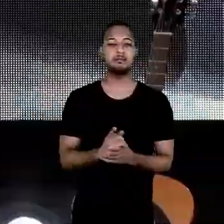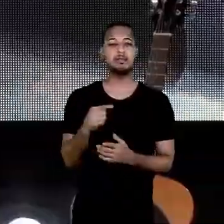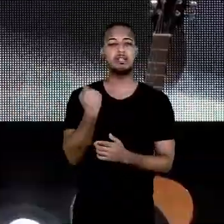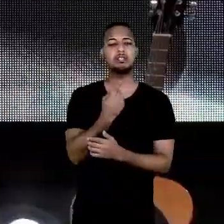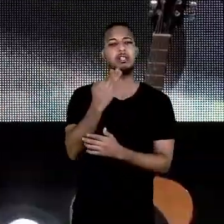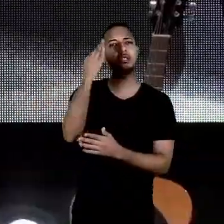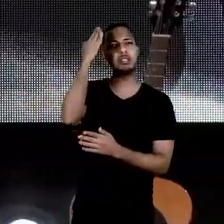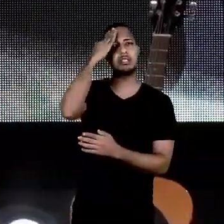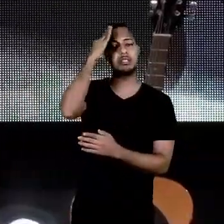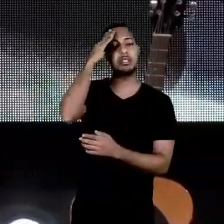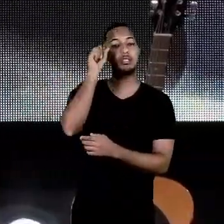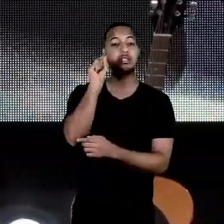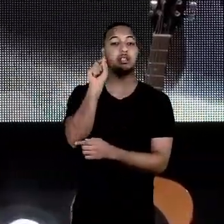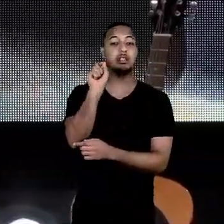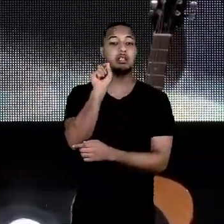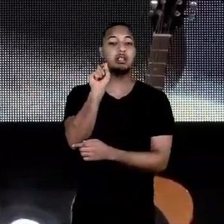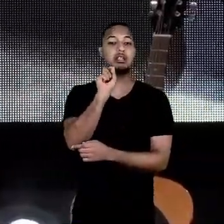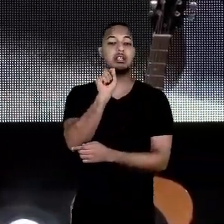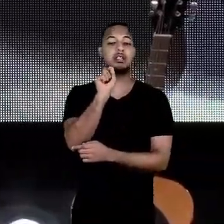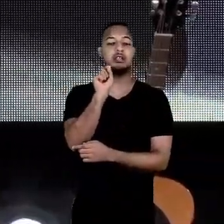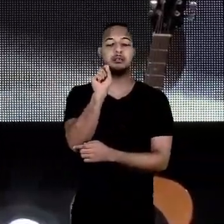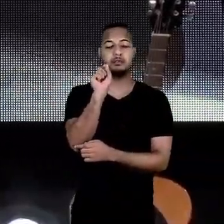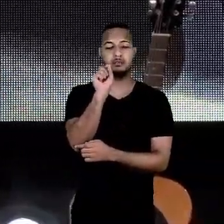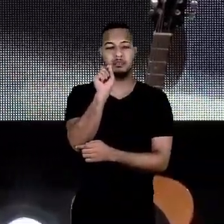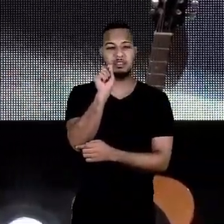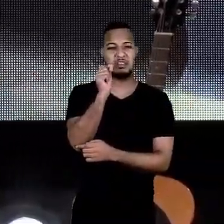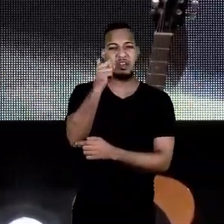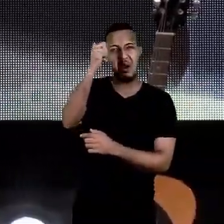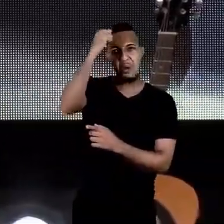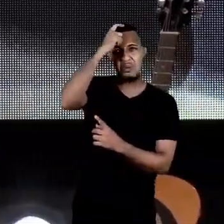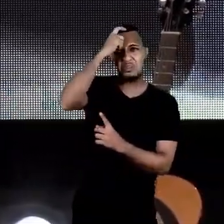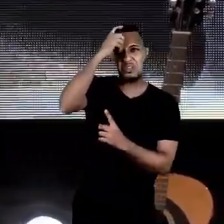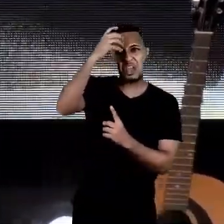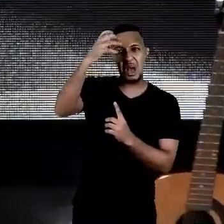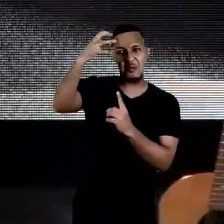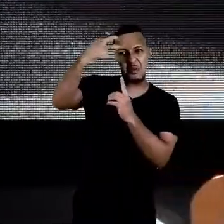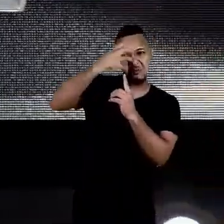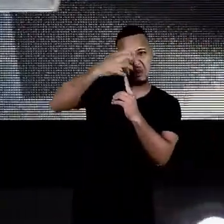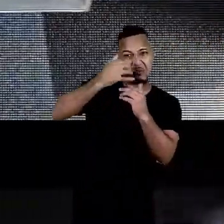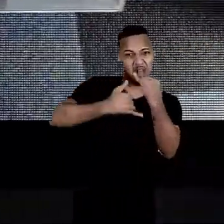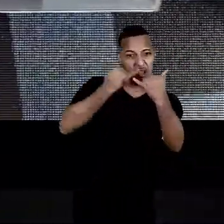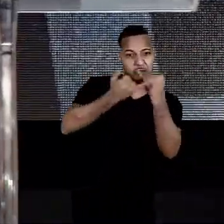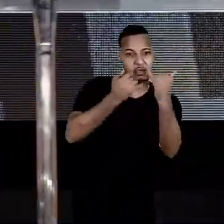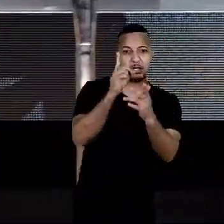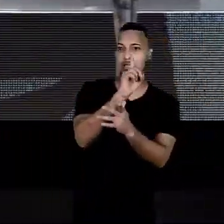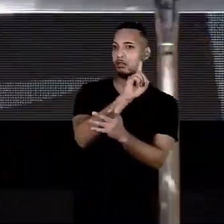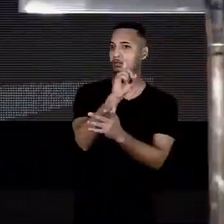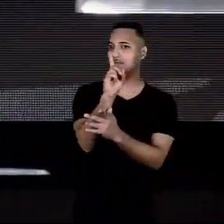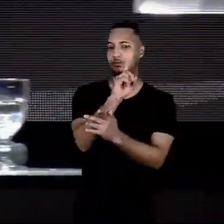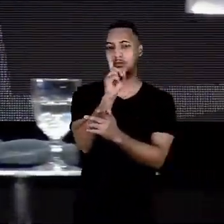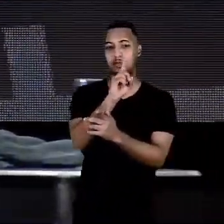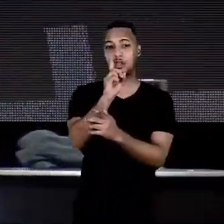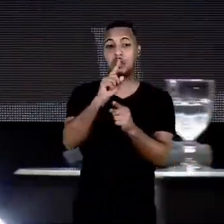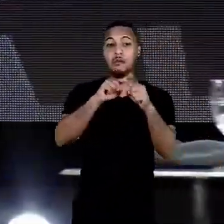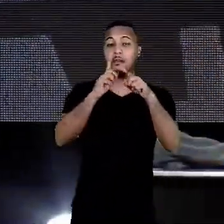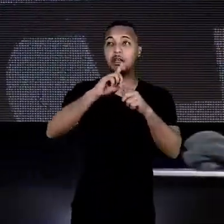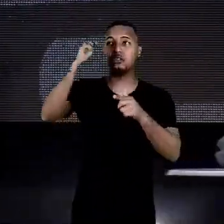gente não pode brincar. Porque o diabo não brinca em te prender. Mas Deus, Ele trabalha para te libertar.